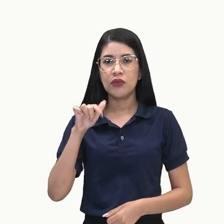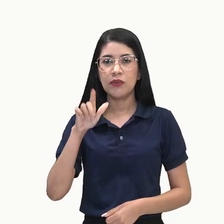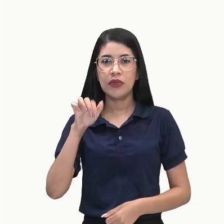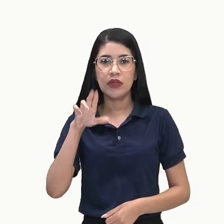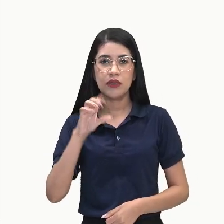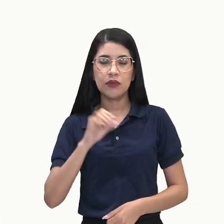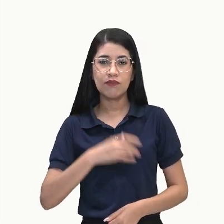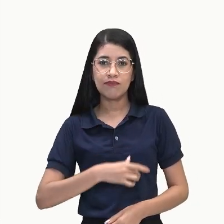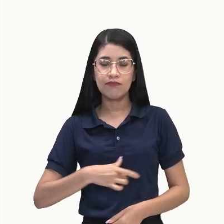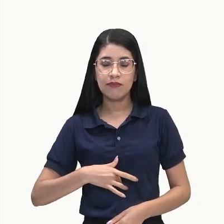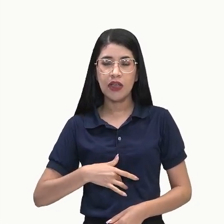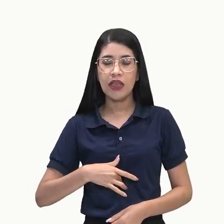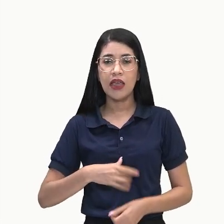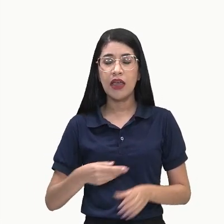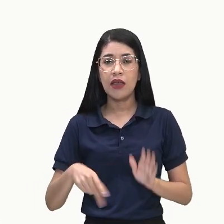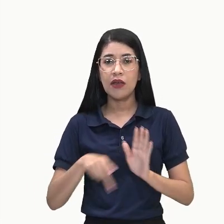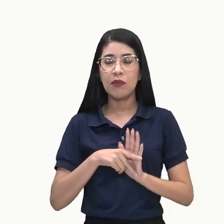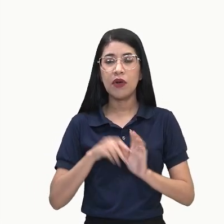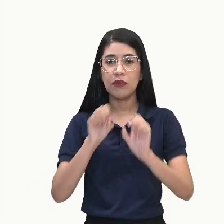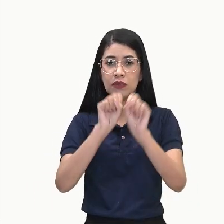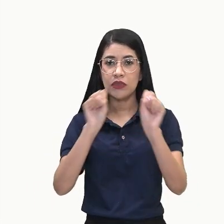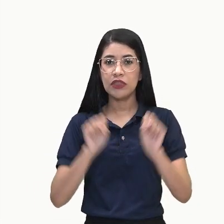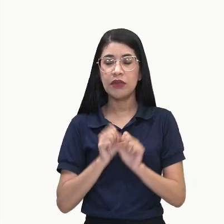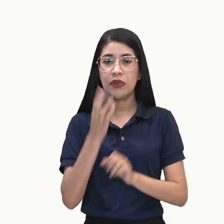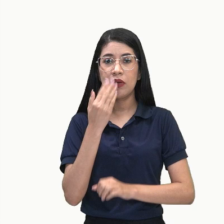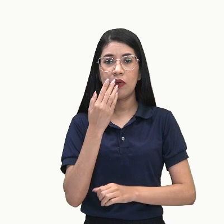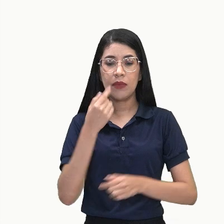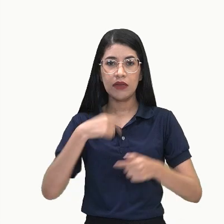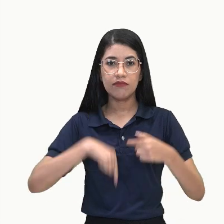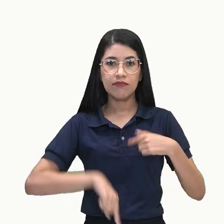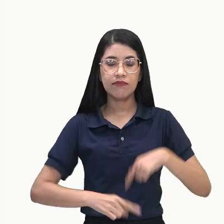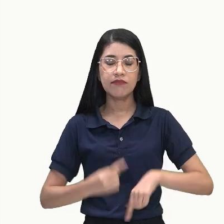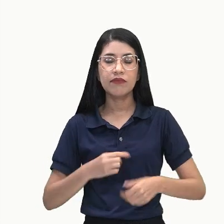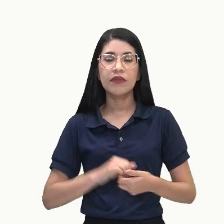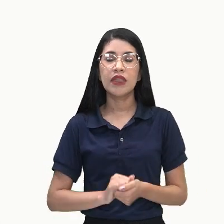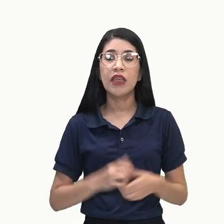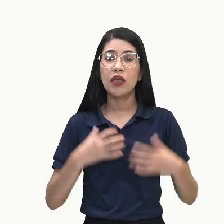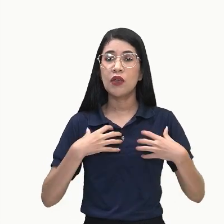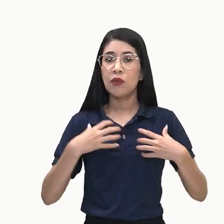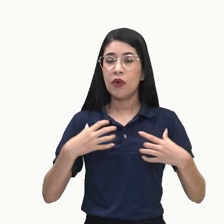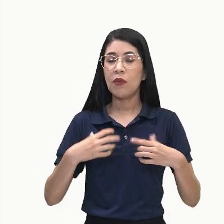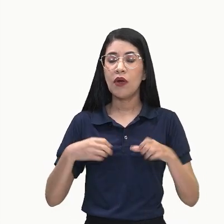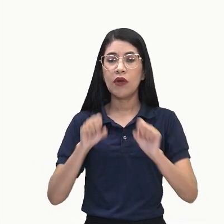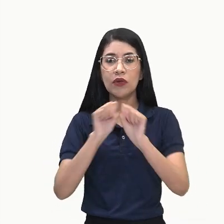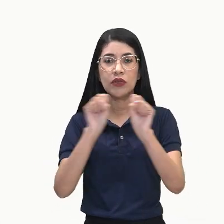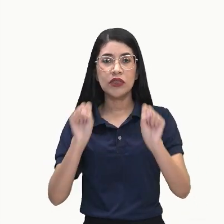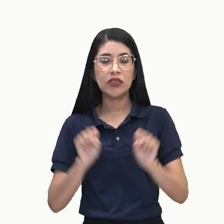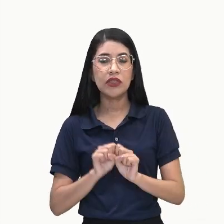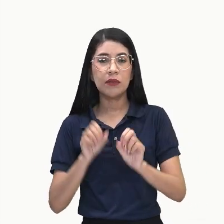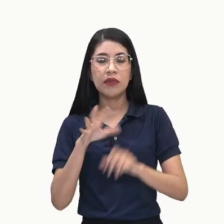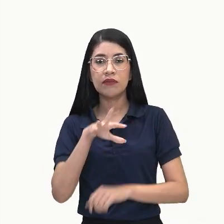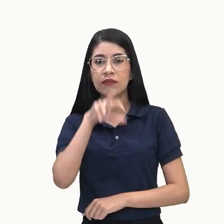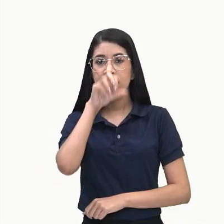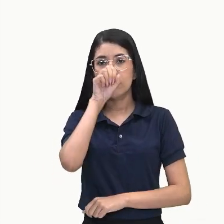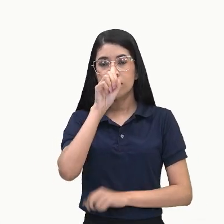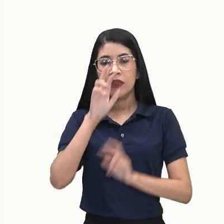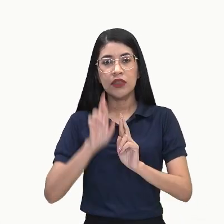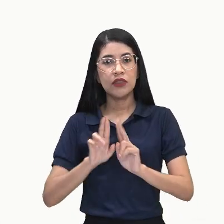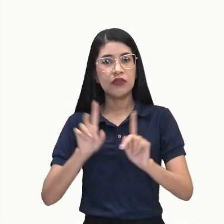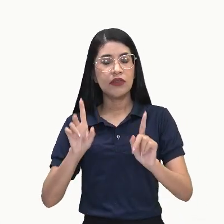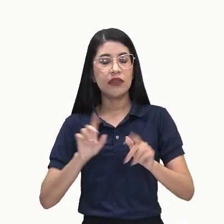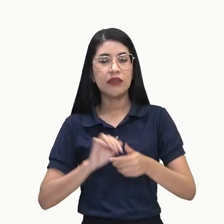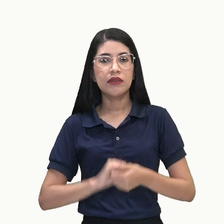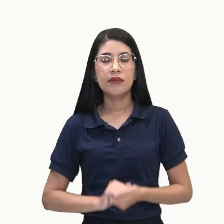digestório, por exemplo. Eu comentei sobre o pulmão vai fazer parte do sistema respiratório, um outro sistema.